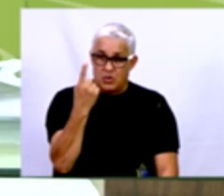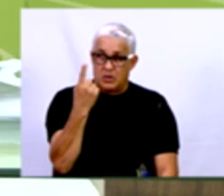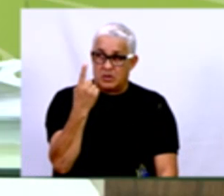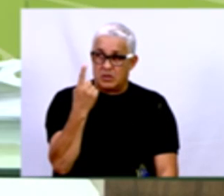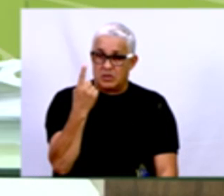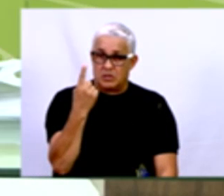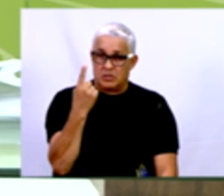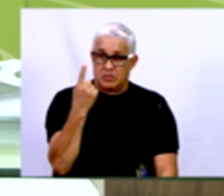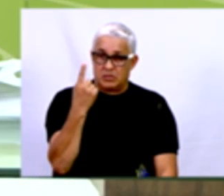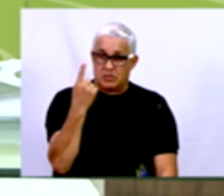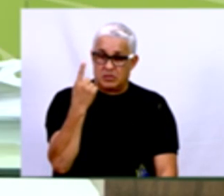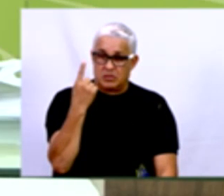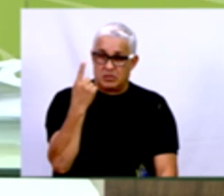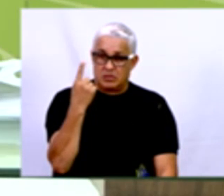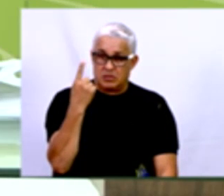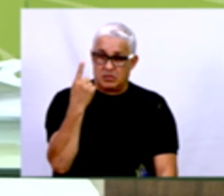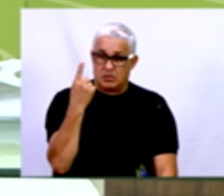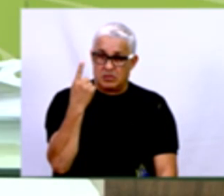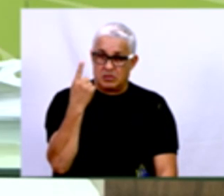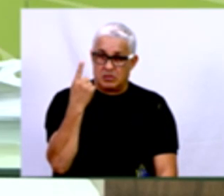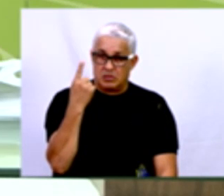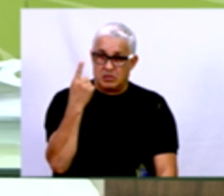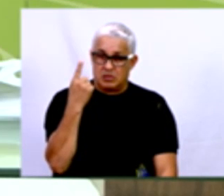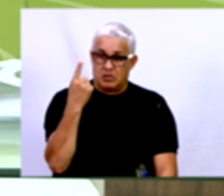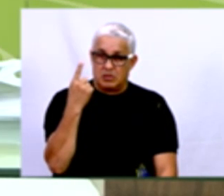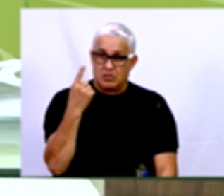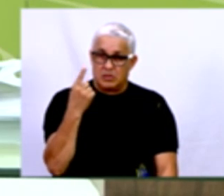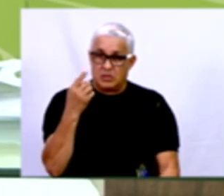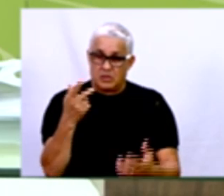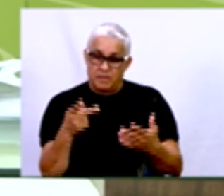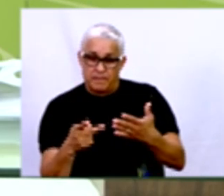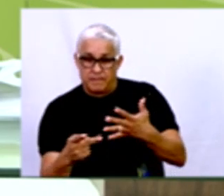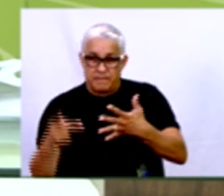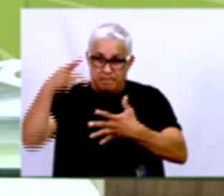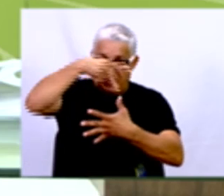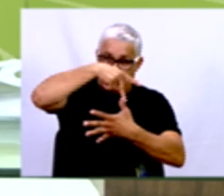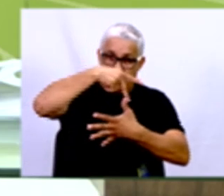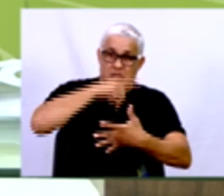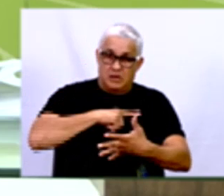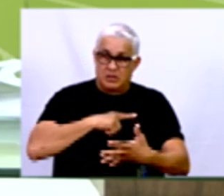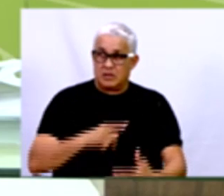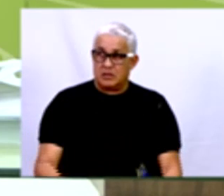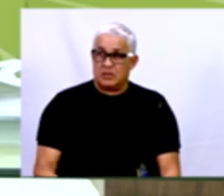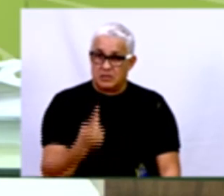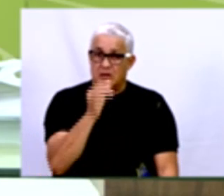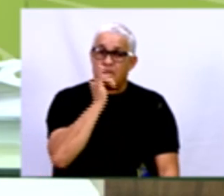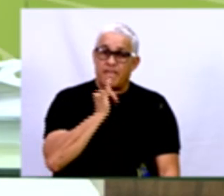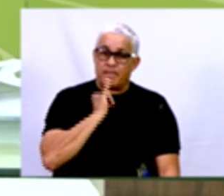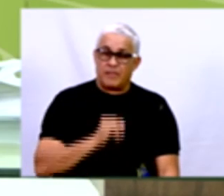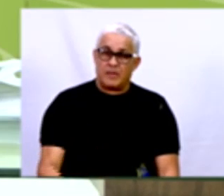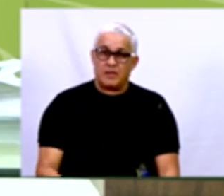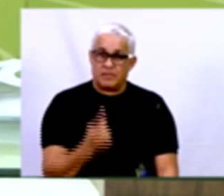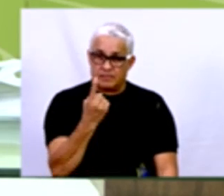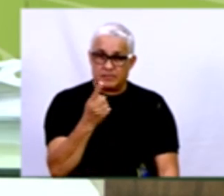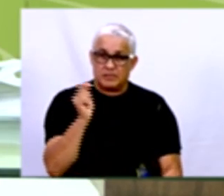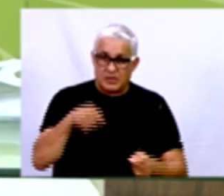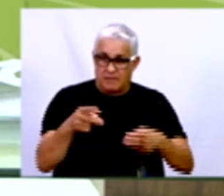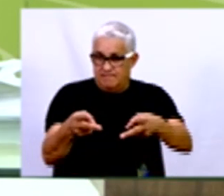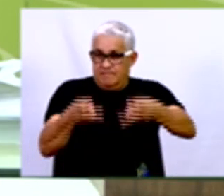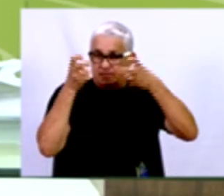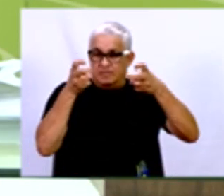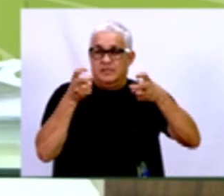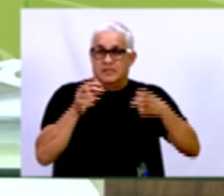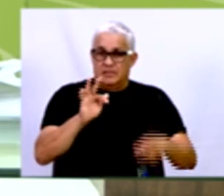será priorizada. Então, a partir desse momento, nós vamos ver alguns exemplos para ver se vocês conseguem identificar